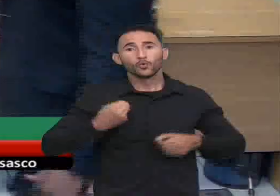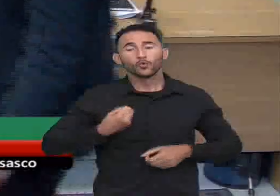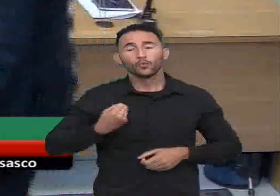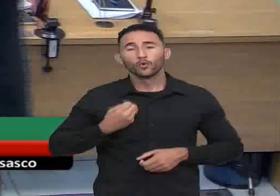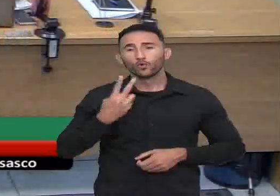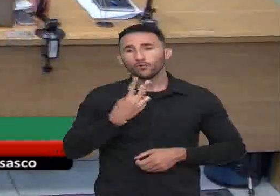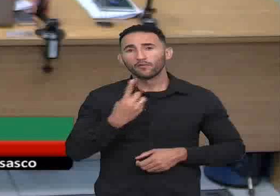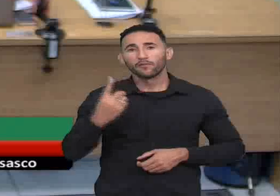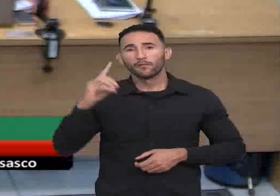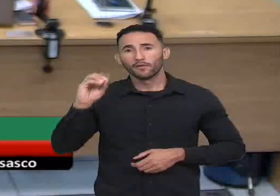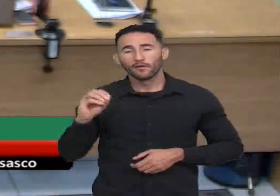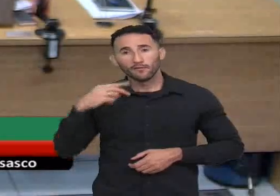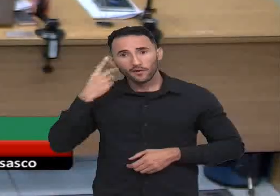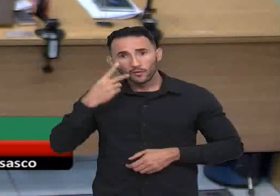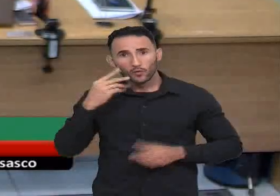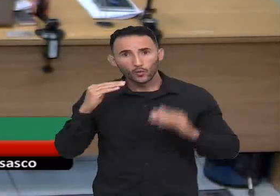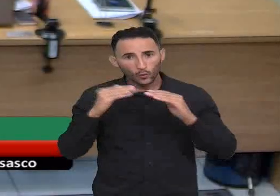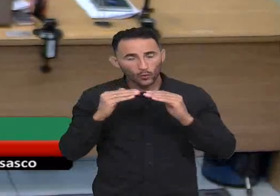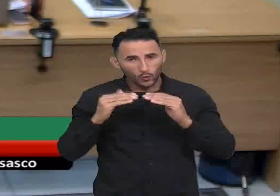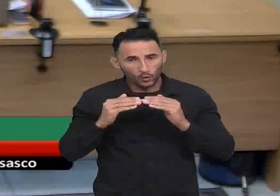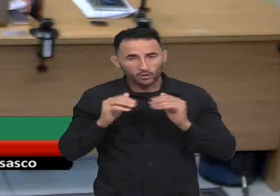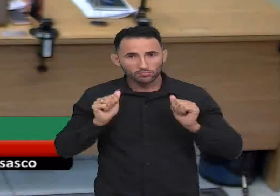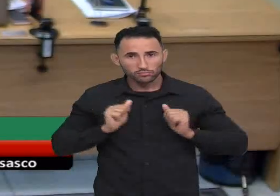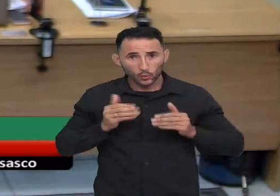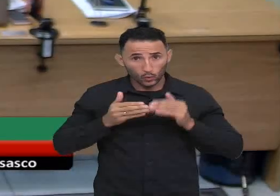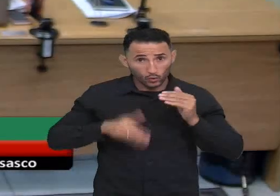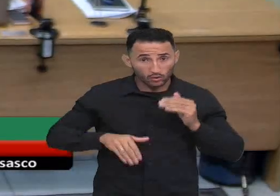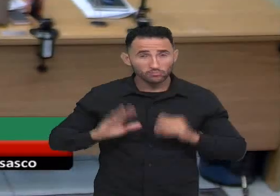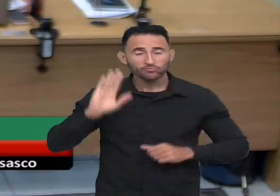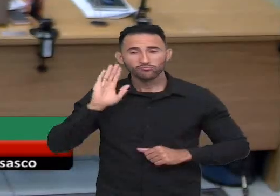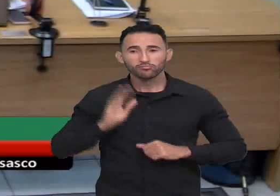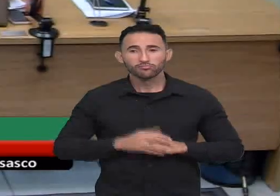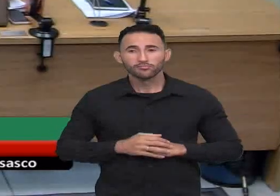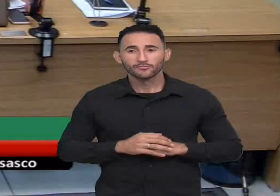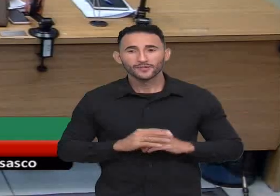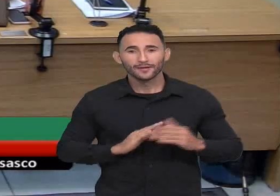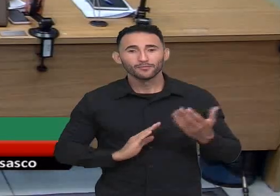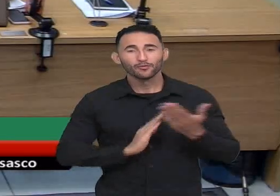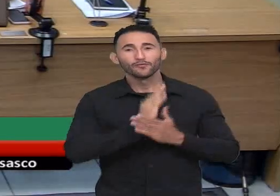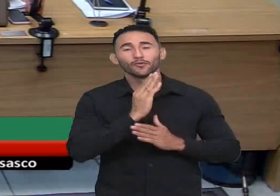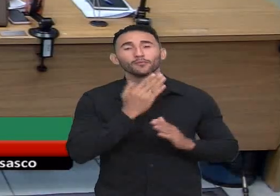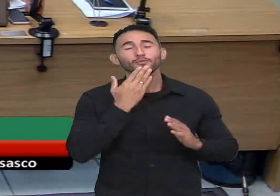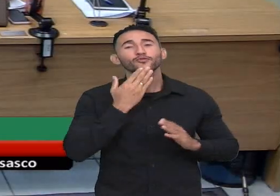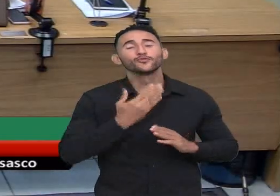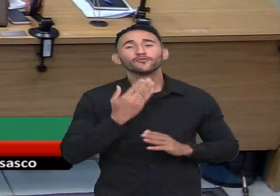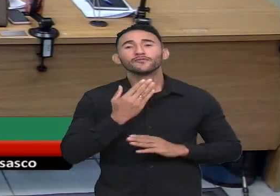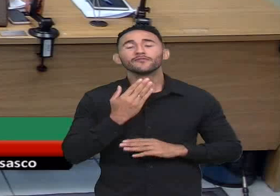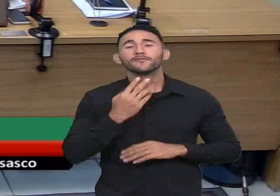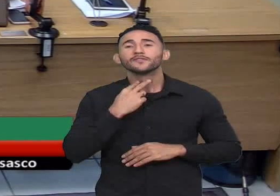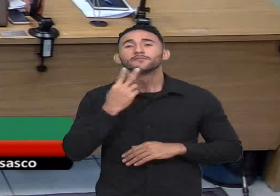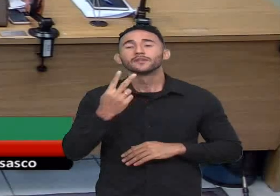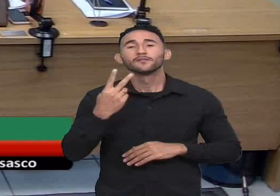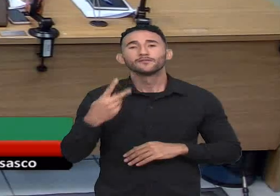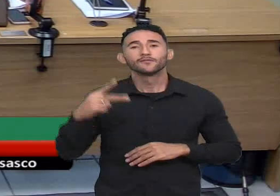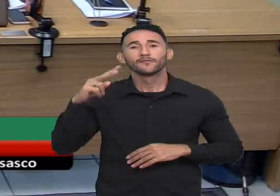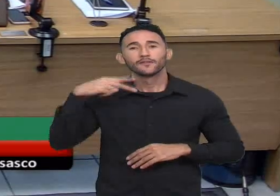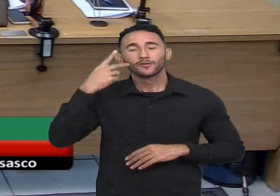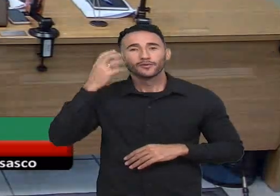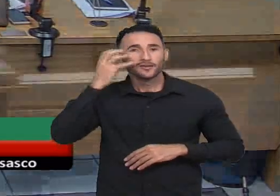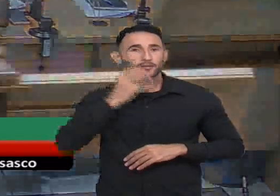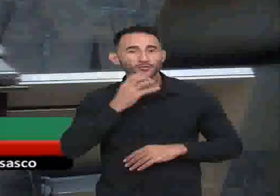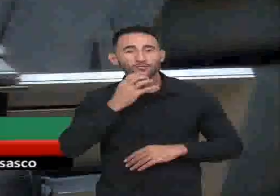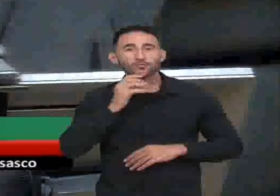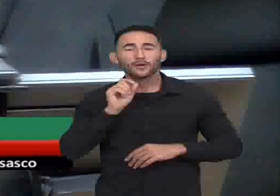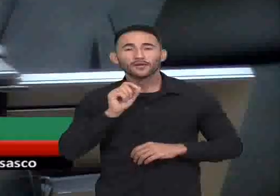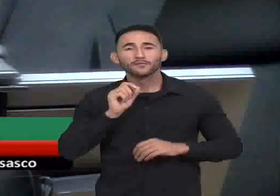2023. Os vereadores favoráveis permaneçam como estão, os contrários se manifestam. Aprovado o pedido verbal do nobre vereador Emerson Zasco